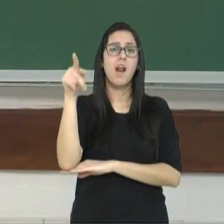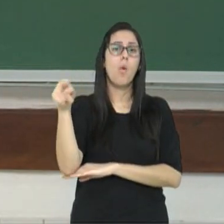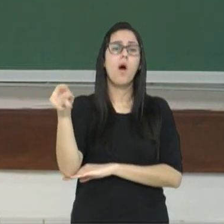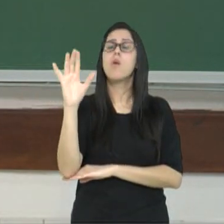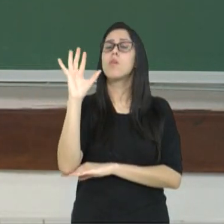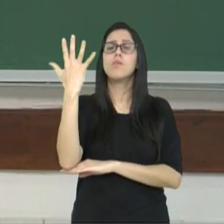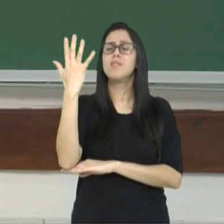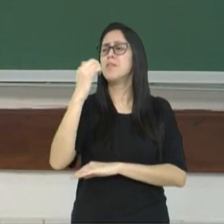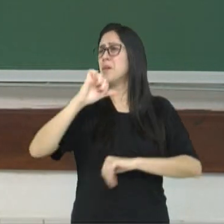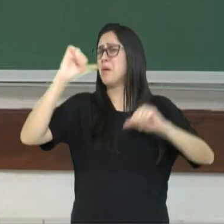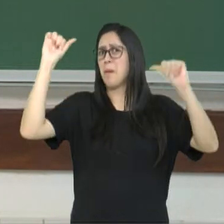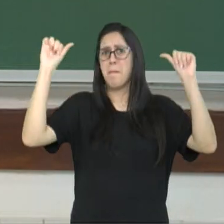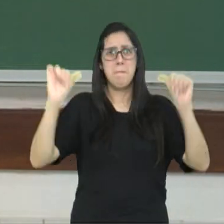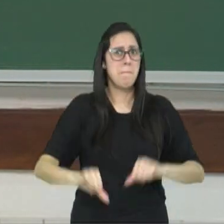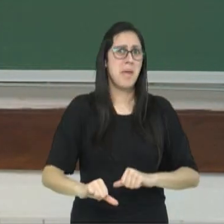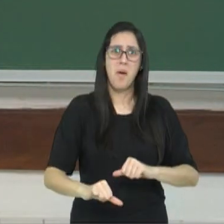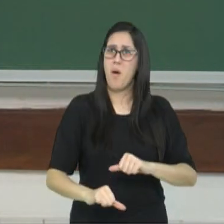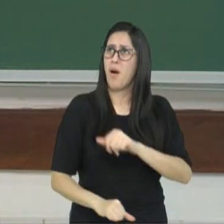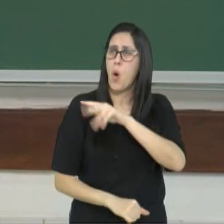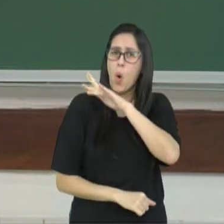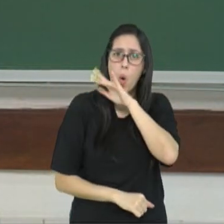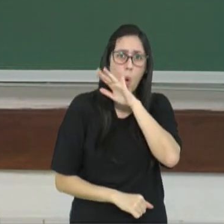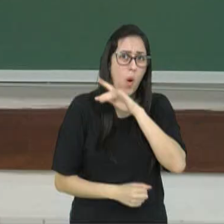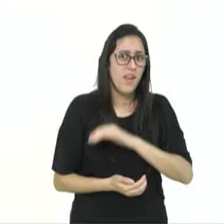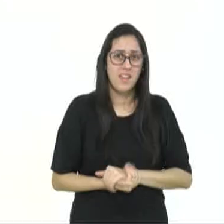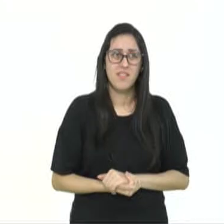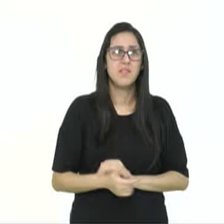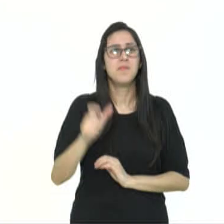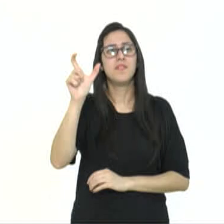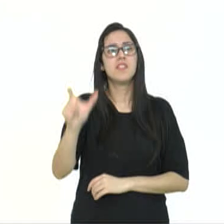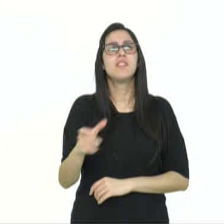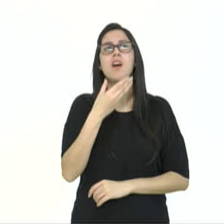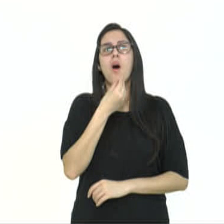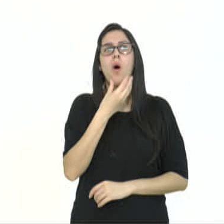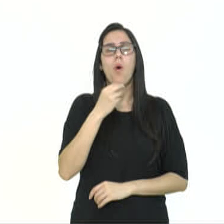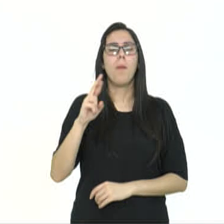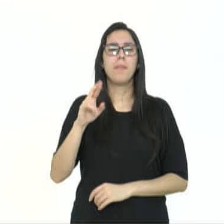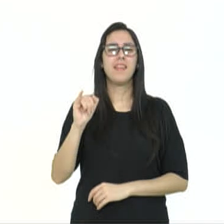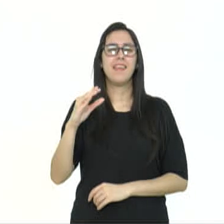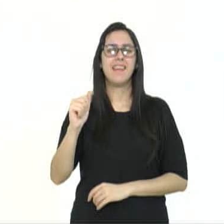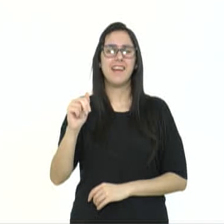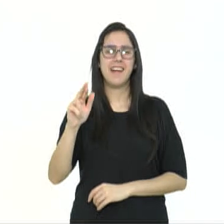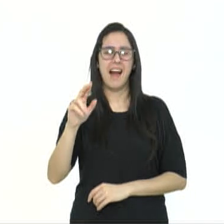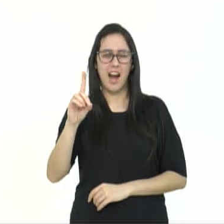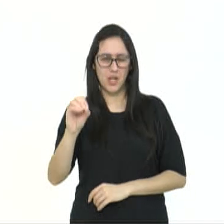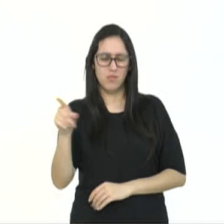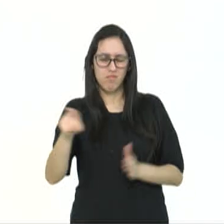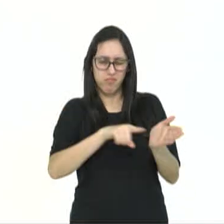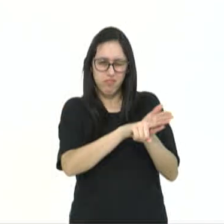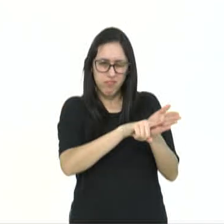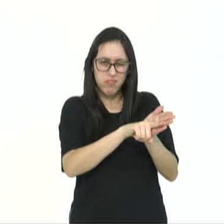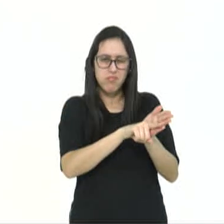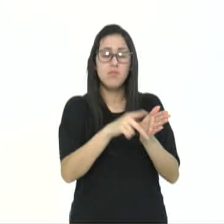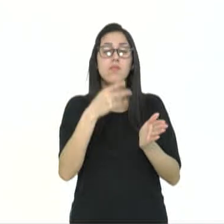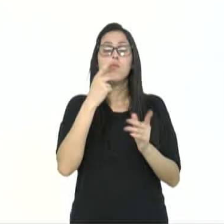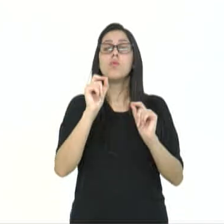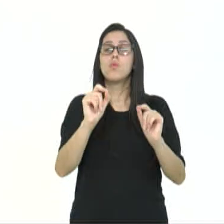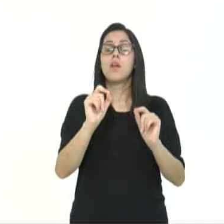pior balanço possível. Segundo o historiador Ricardo Salles, a guerra deve ter matado